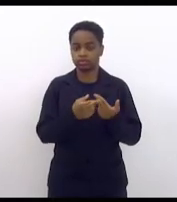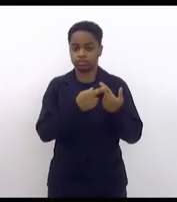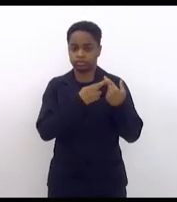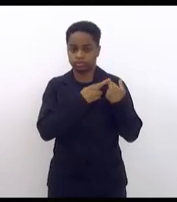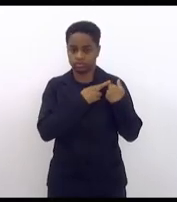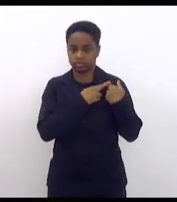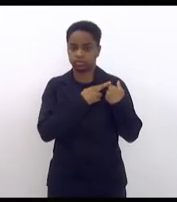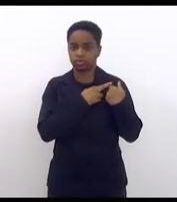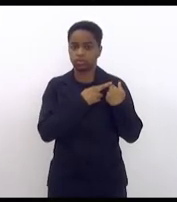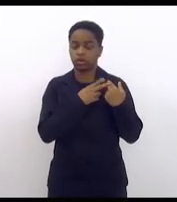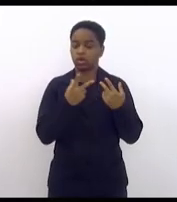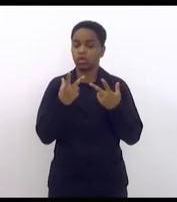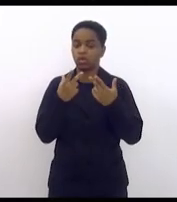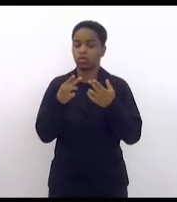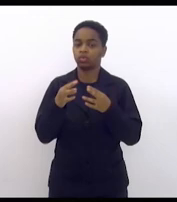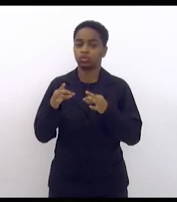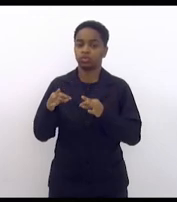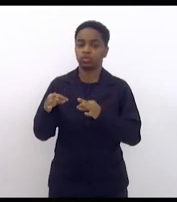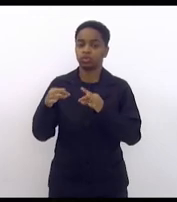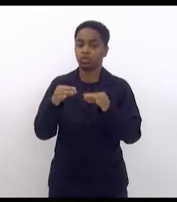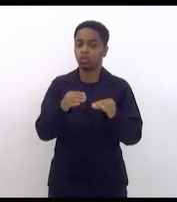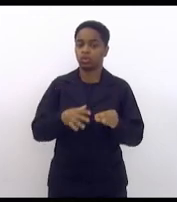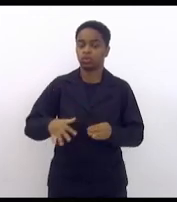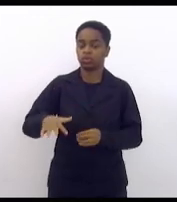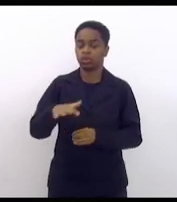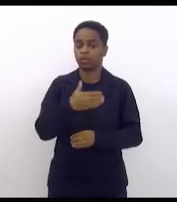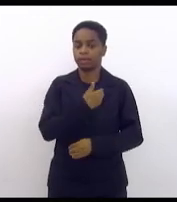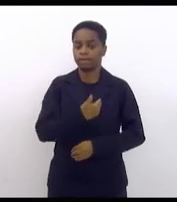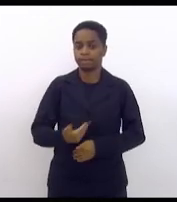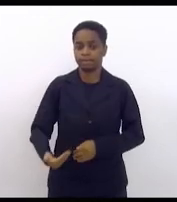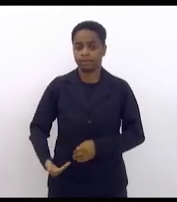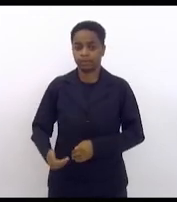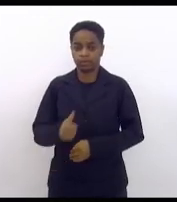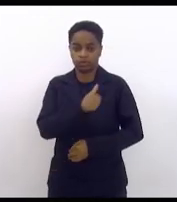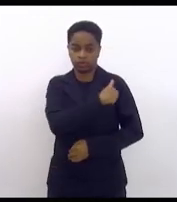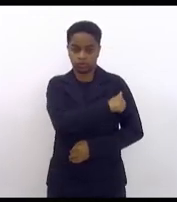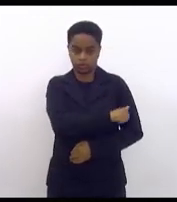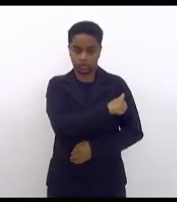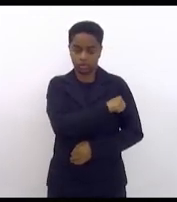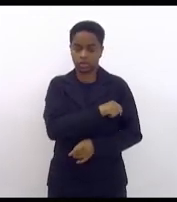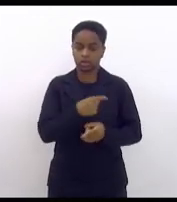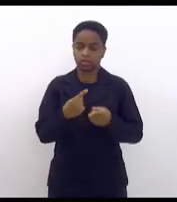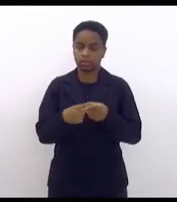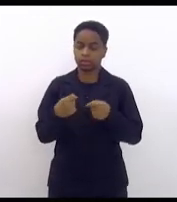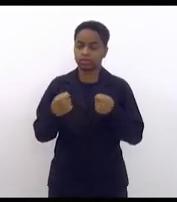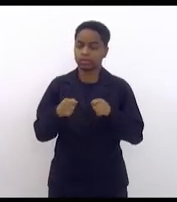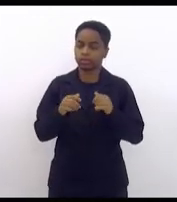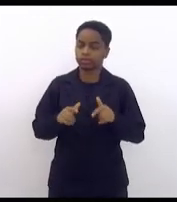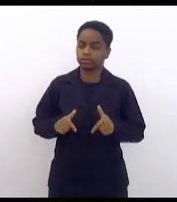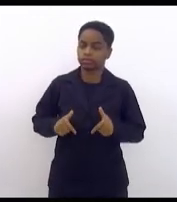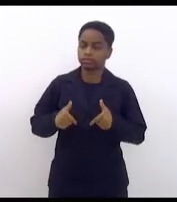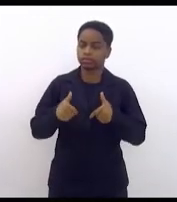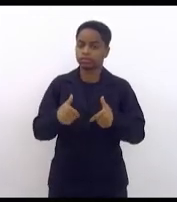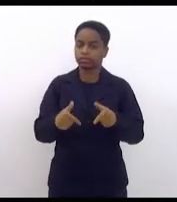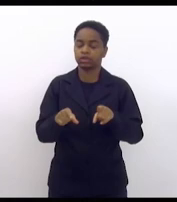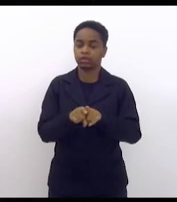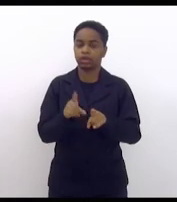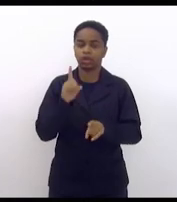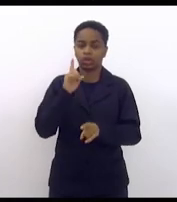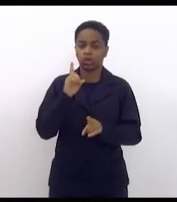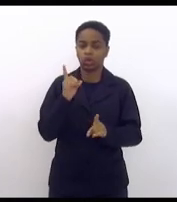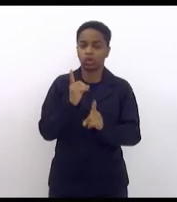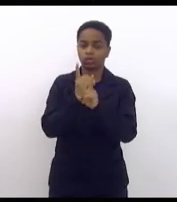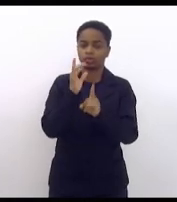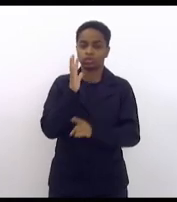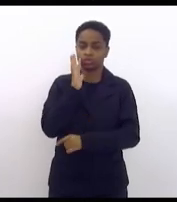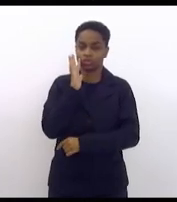os agentes públicos do Estado do Rio de Janeiro para enfrentar e achar as portas de saída para essa crise fiscal